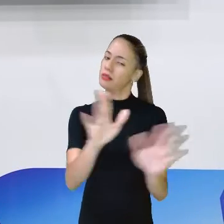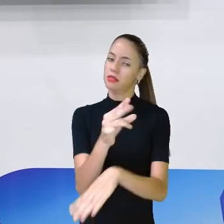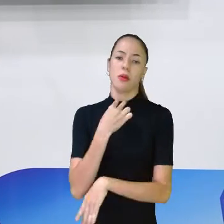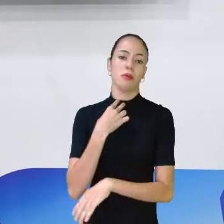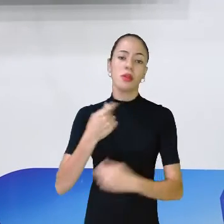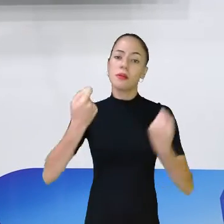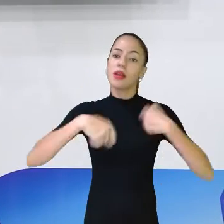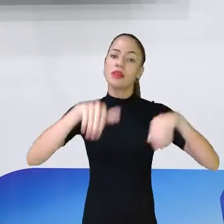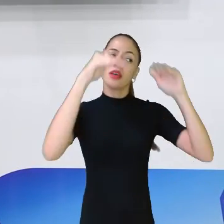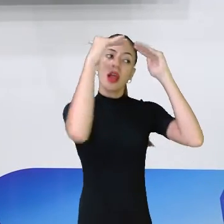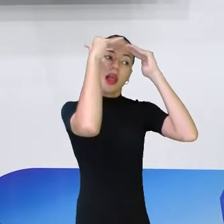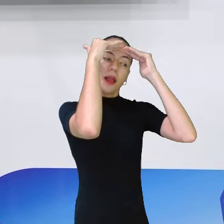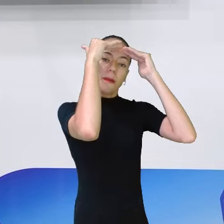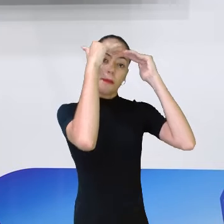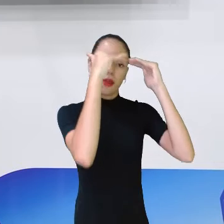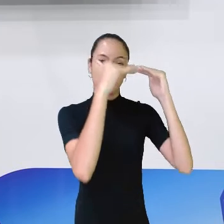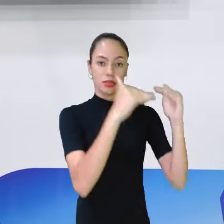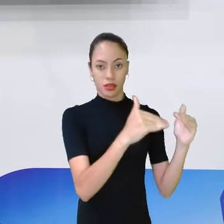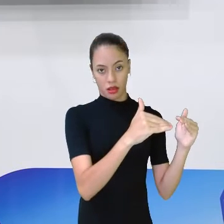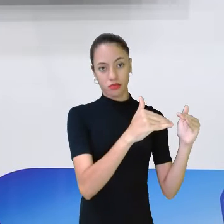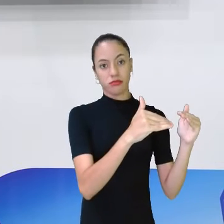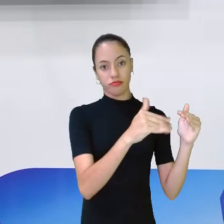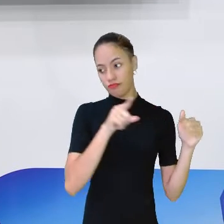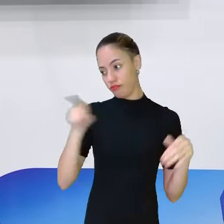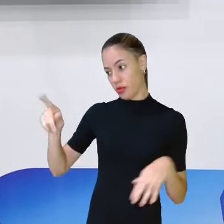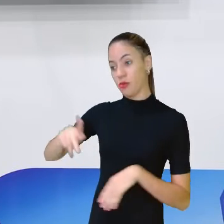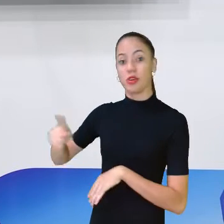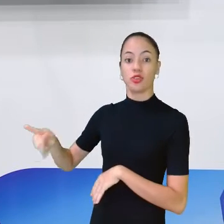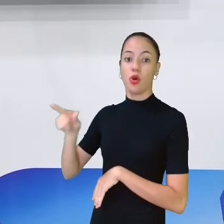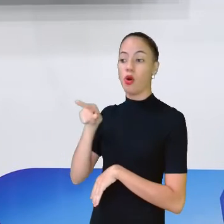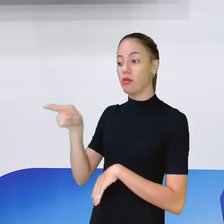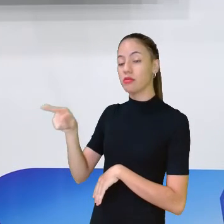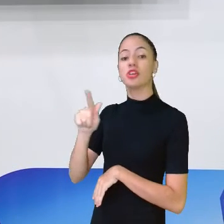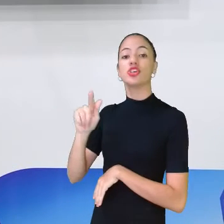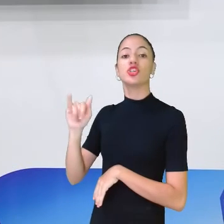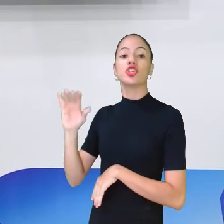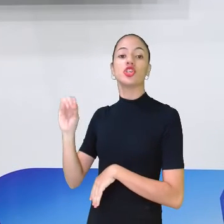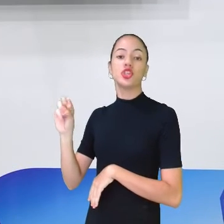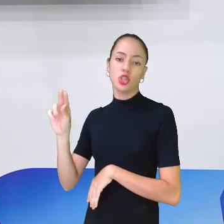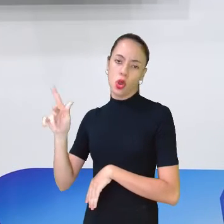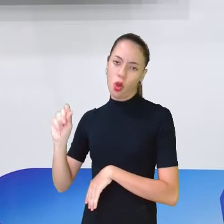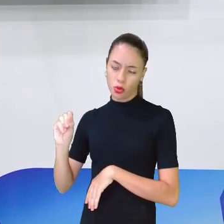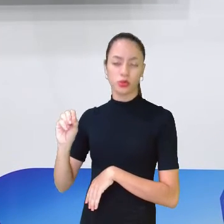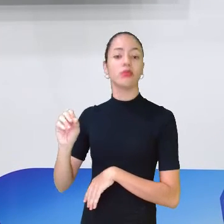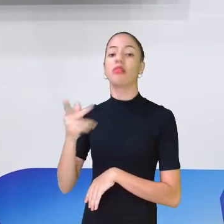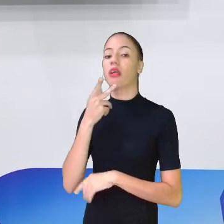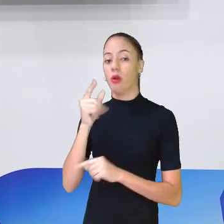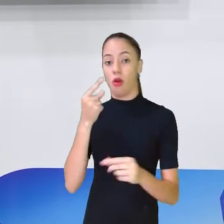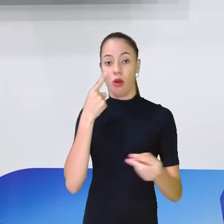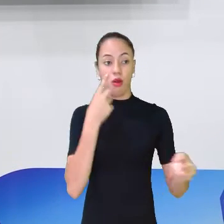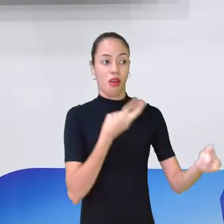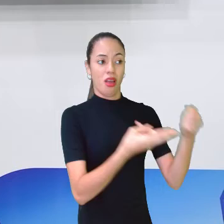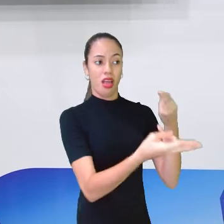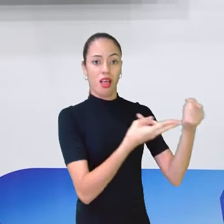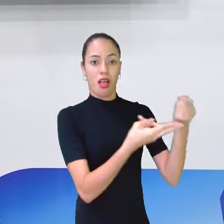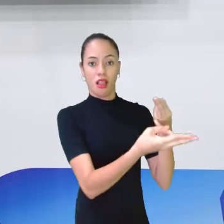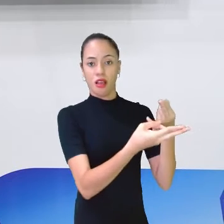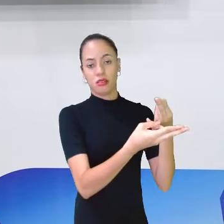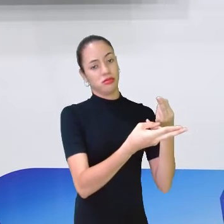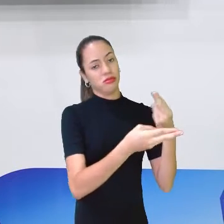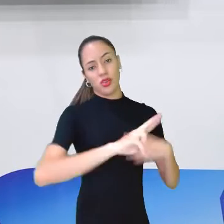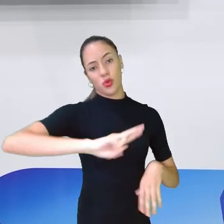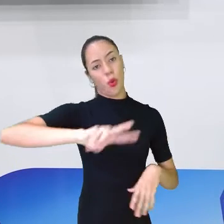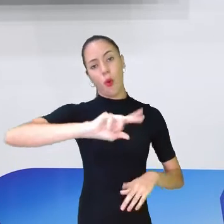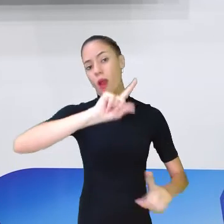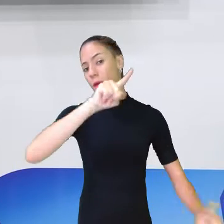Você vai estar justamente naquilo que o professor Jorge estava falando com você. A sua relação com aquela pessoa não vai ser